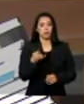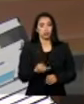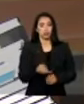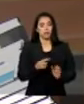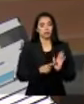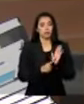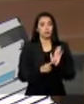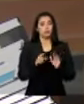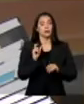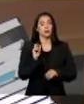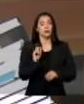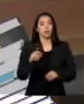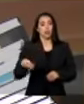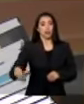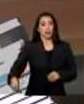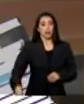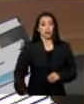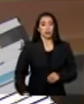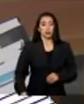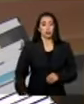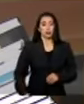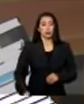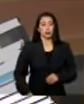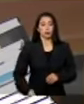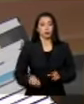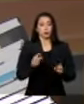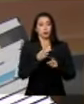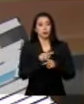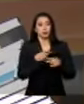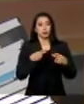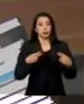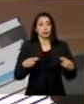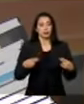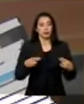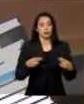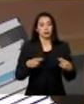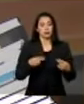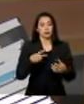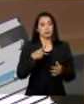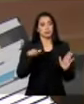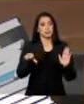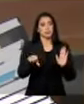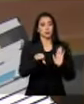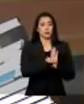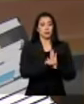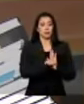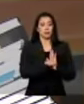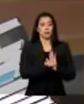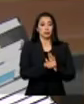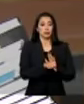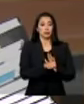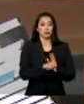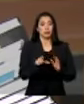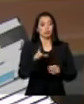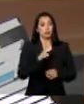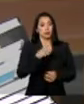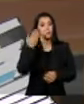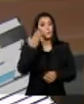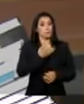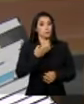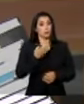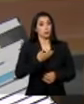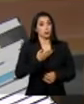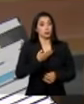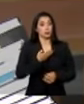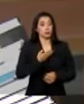afirmação da culpa e definição das consequências jurídico-penais, tais como licitude da prova,